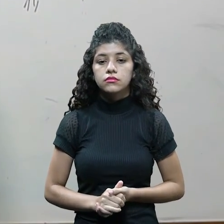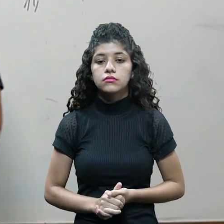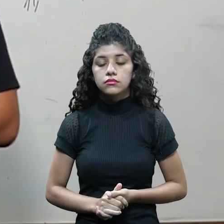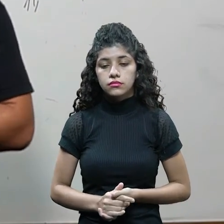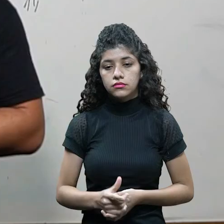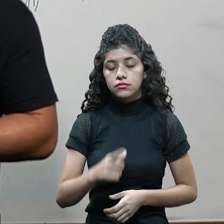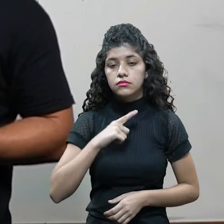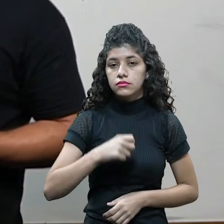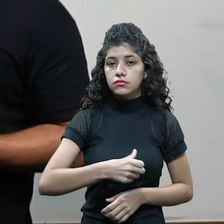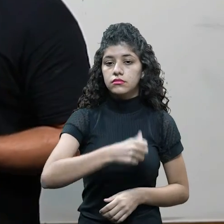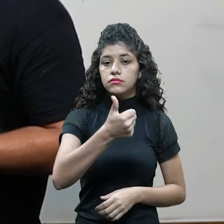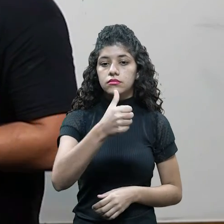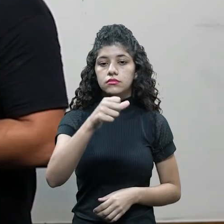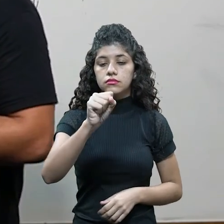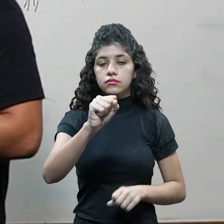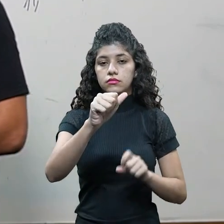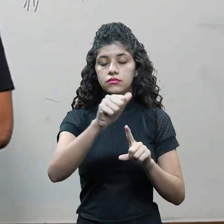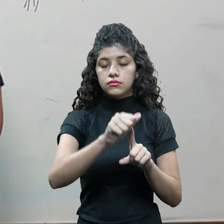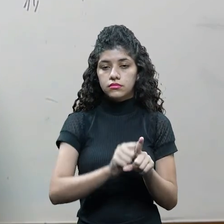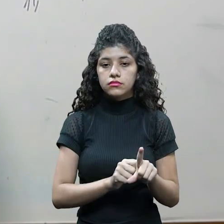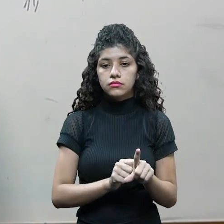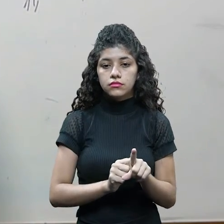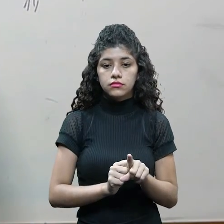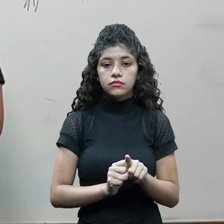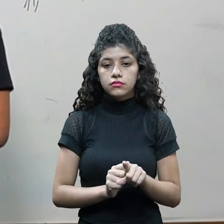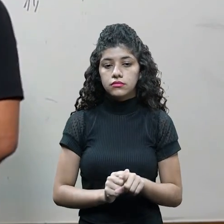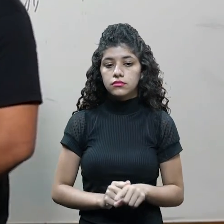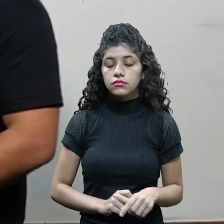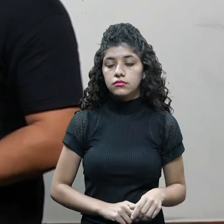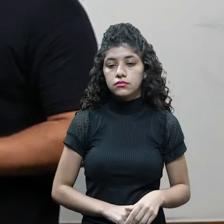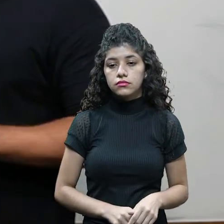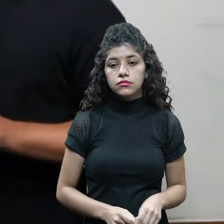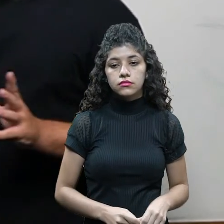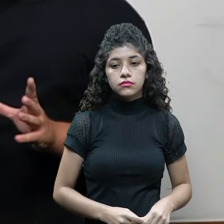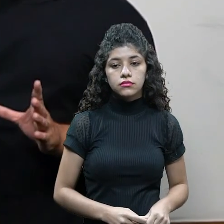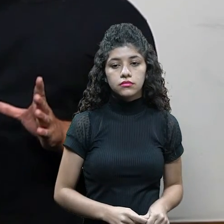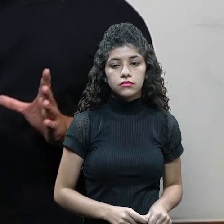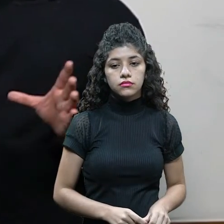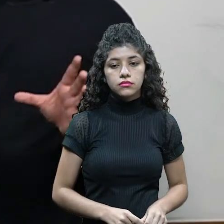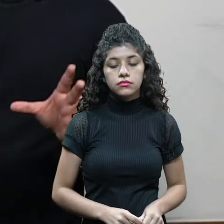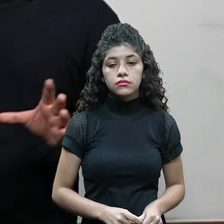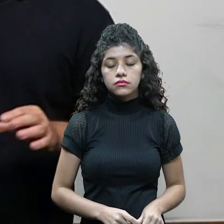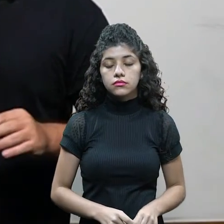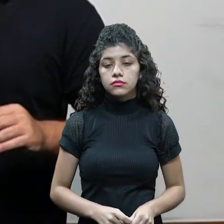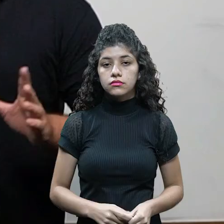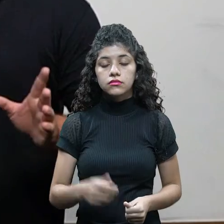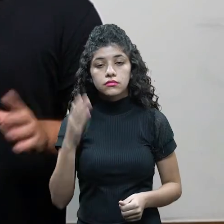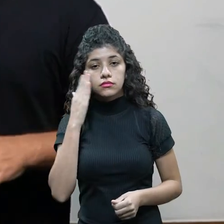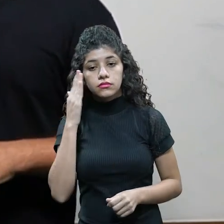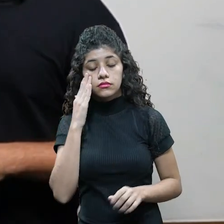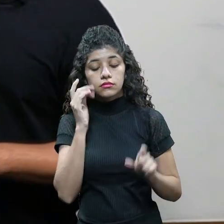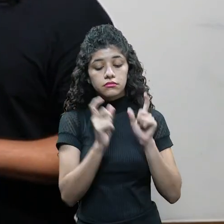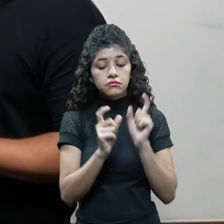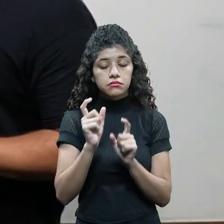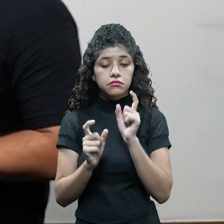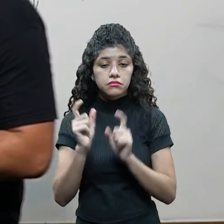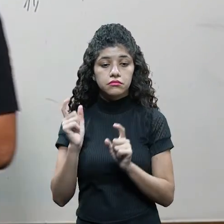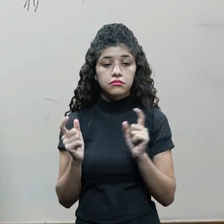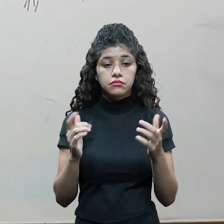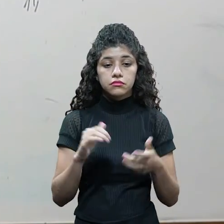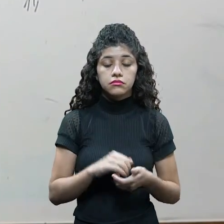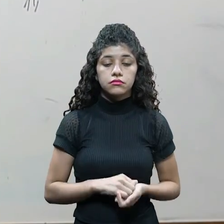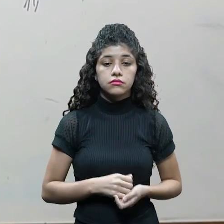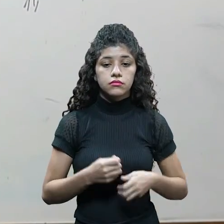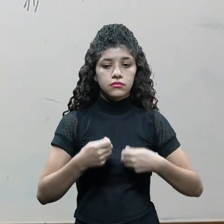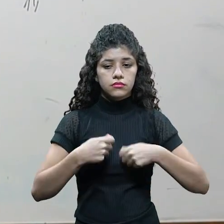eu vou ter 18 meses. Tudo isso dividido por 100. É só você entender na questão o que é cada um. Professor, eu vou